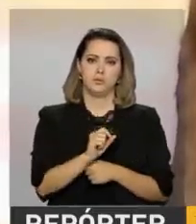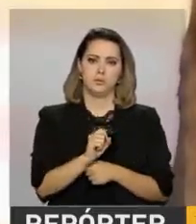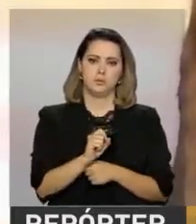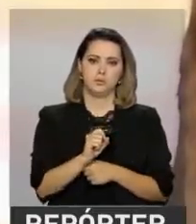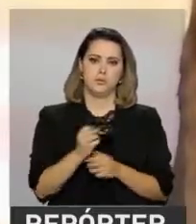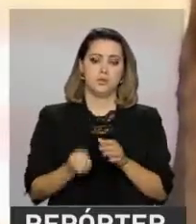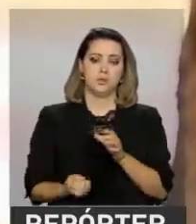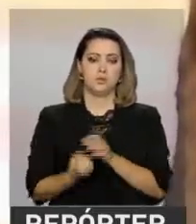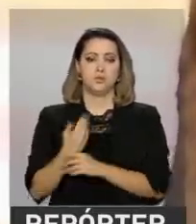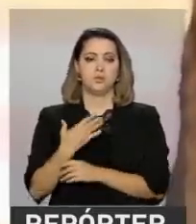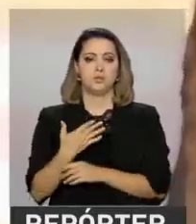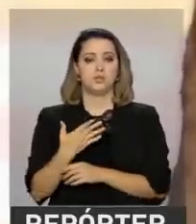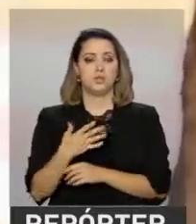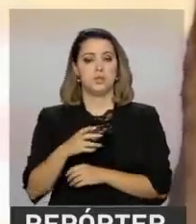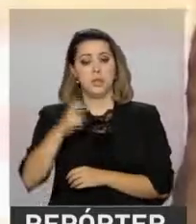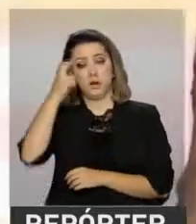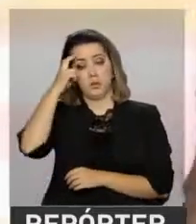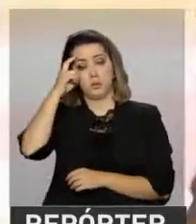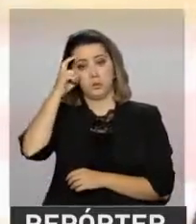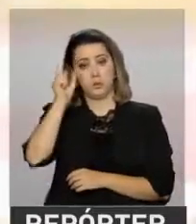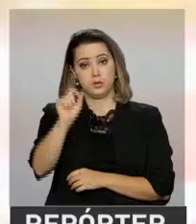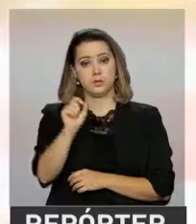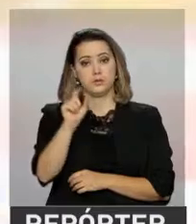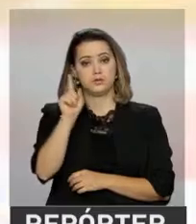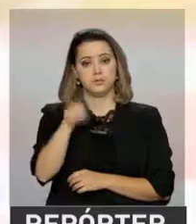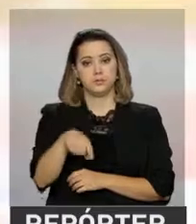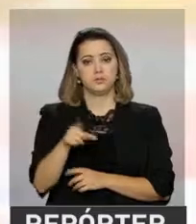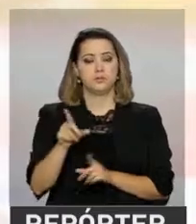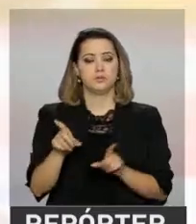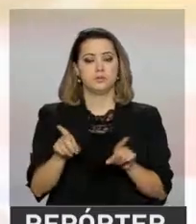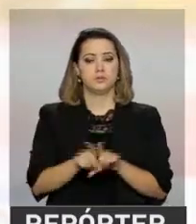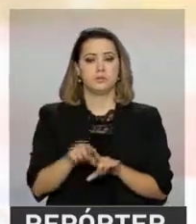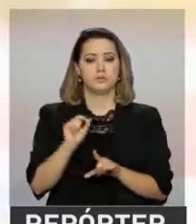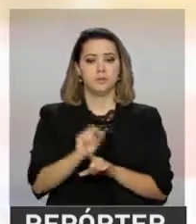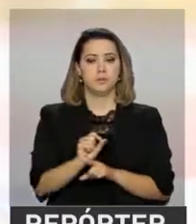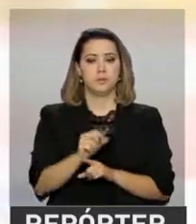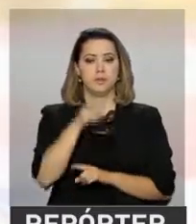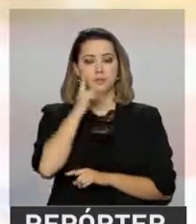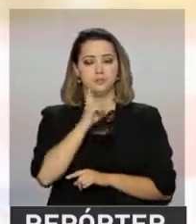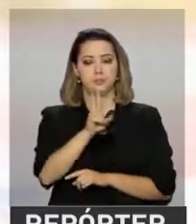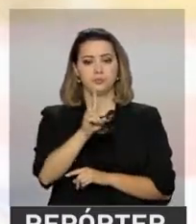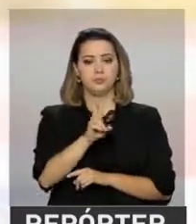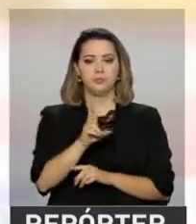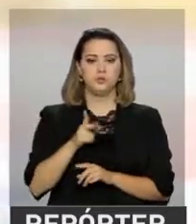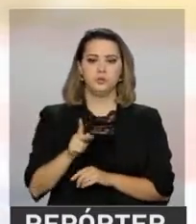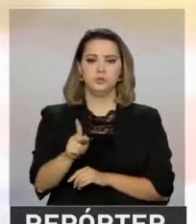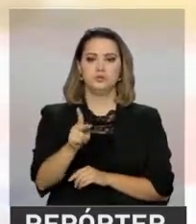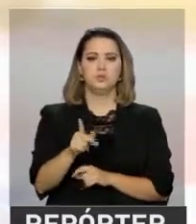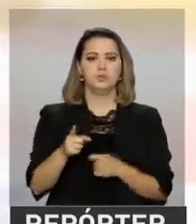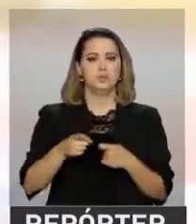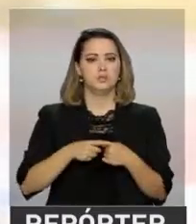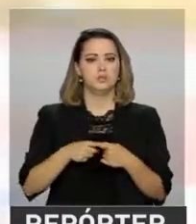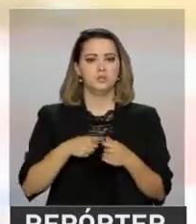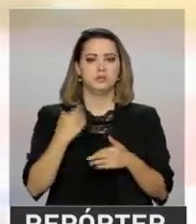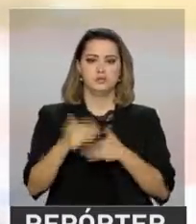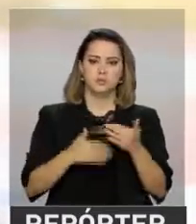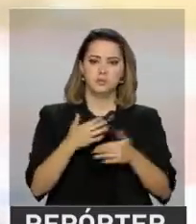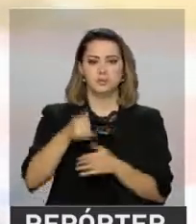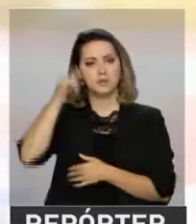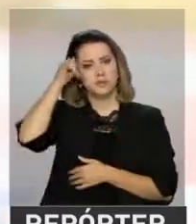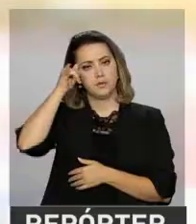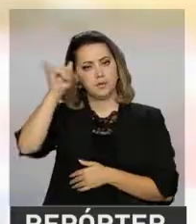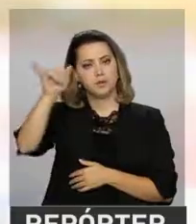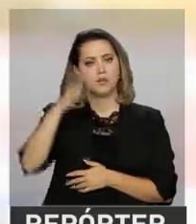crie a cultura como isso é muito forte nas mulheres de avaliação regular e contínuo para prevenir é